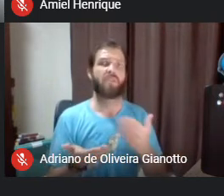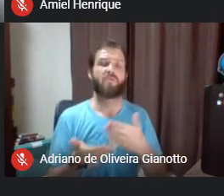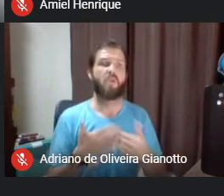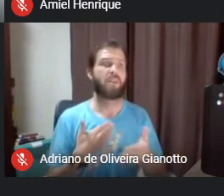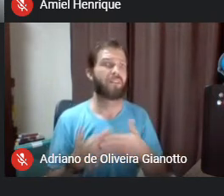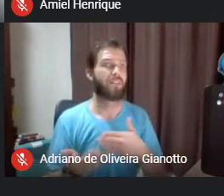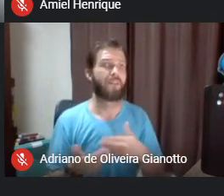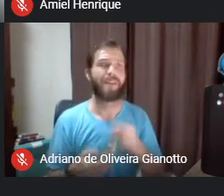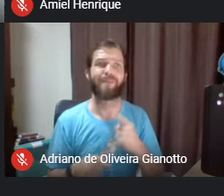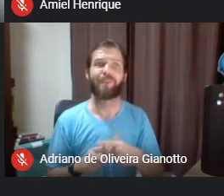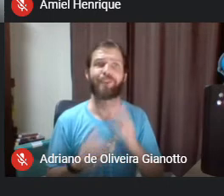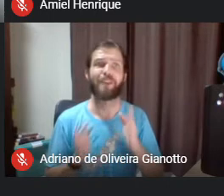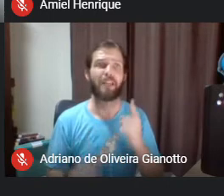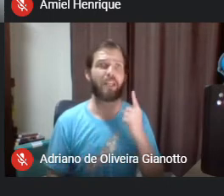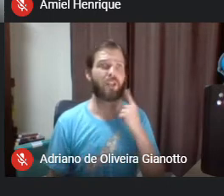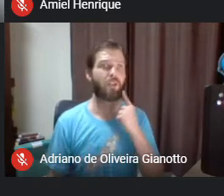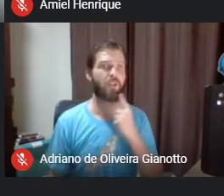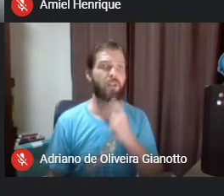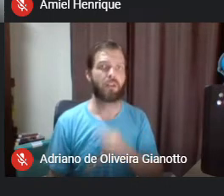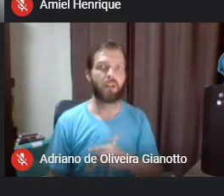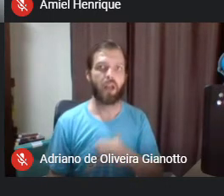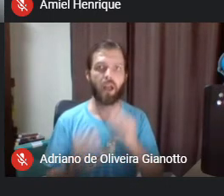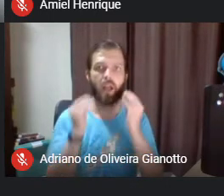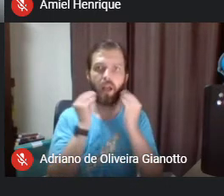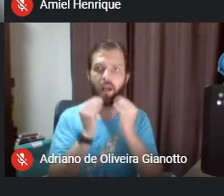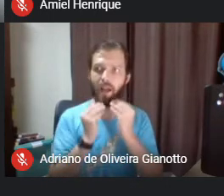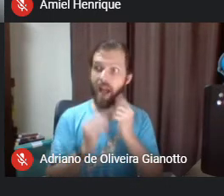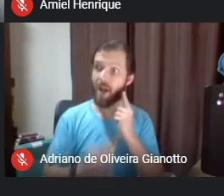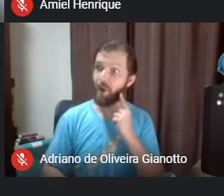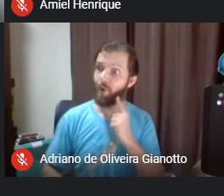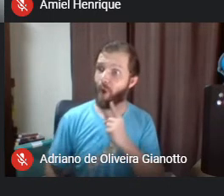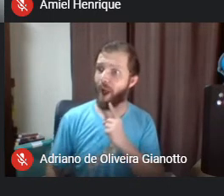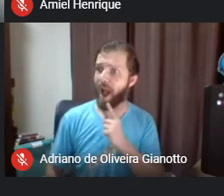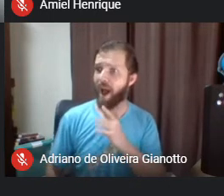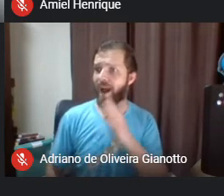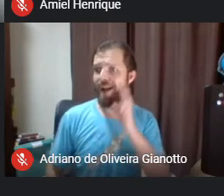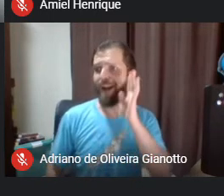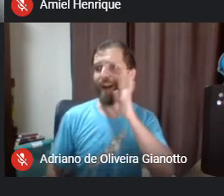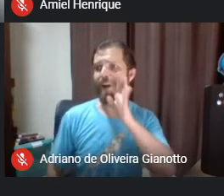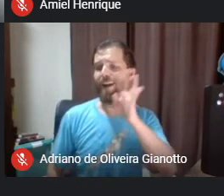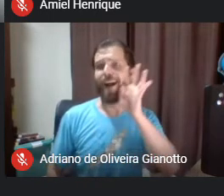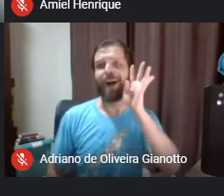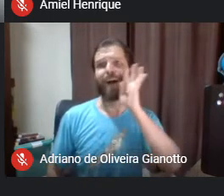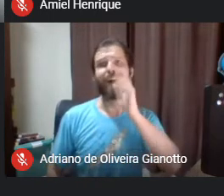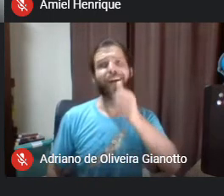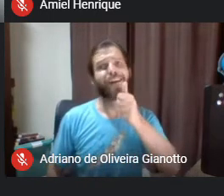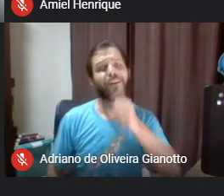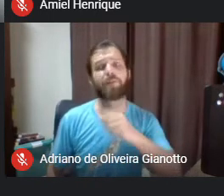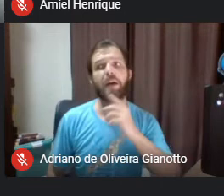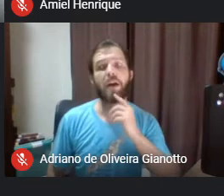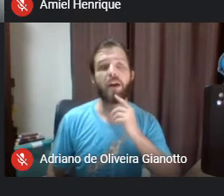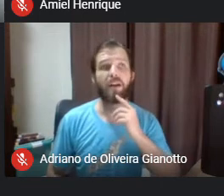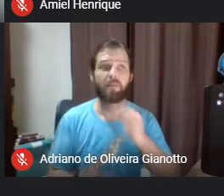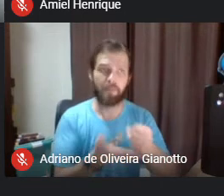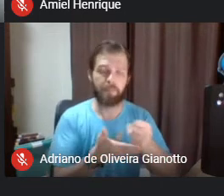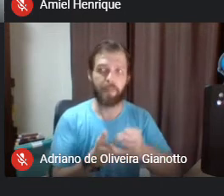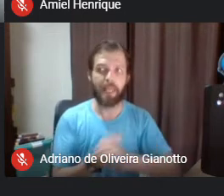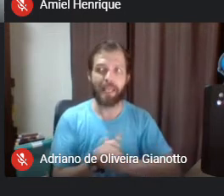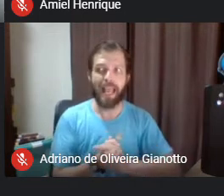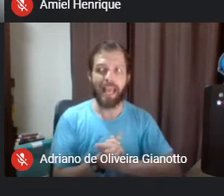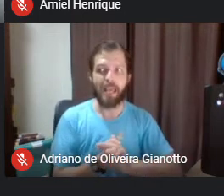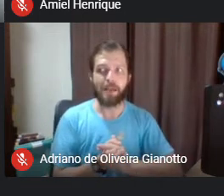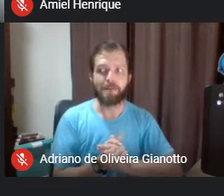pediu ajuda. Falou, gostaria de qualquer ajuda, porque tem muitos surdos. E Lincoln falou, que legal.